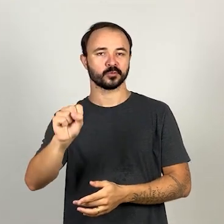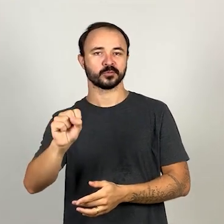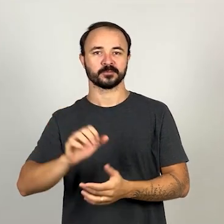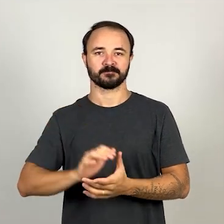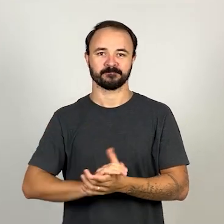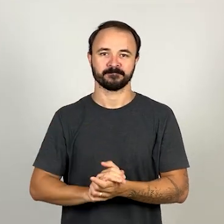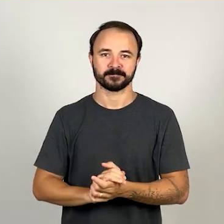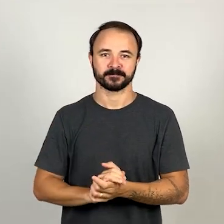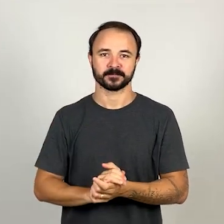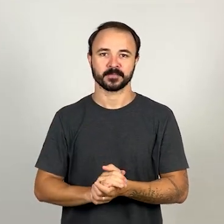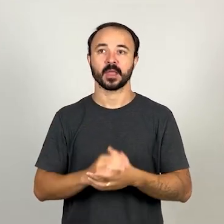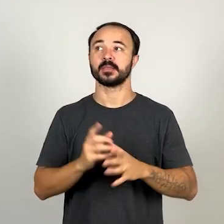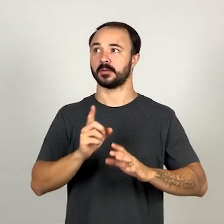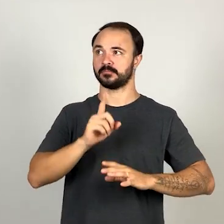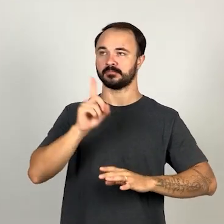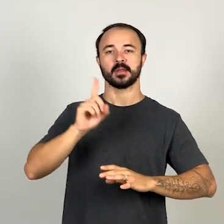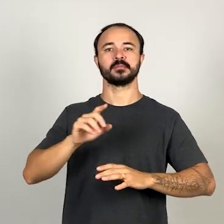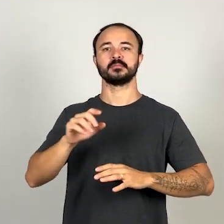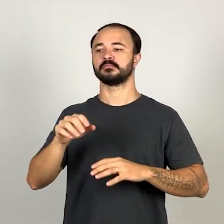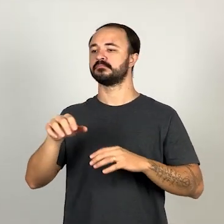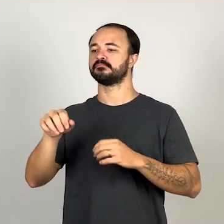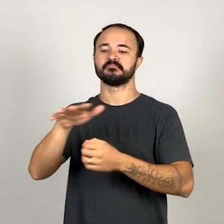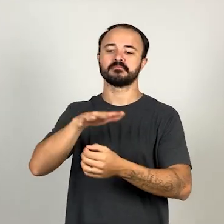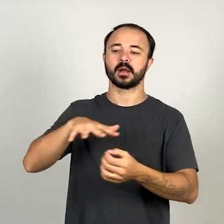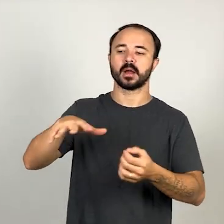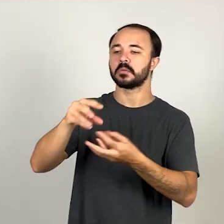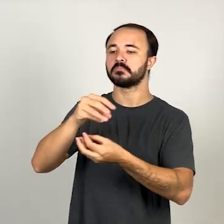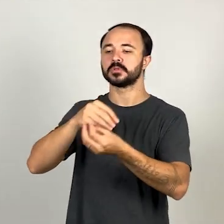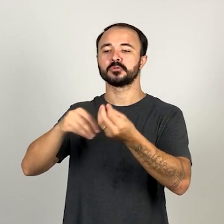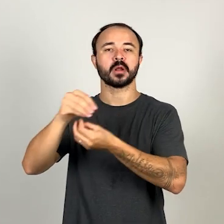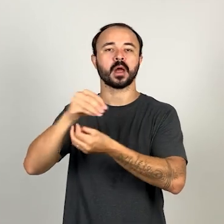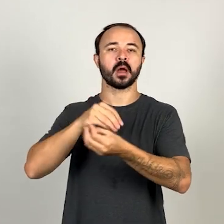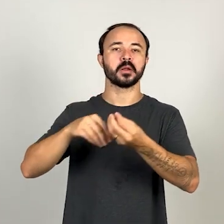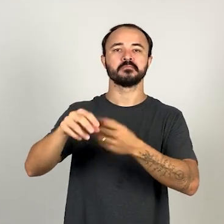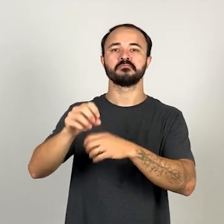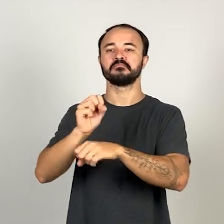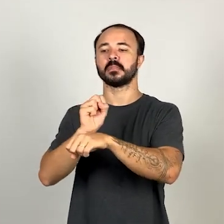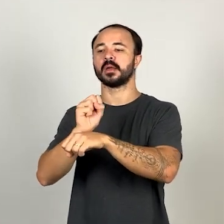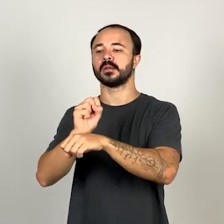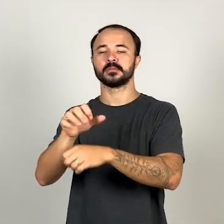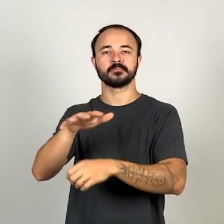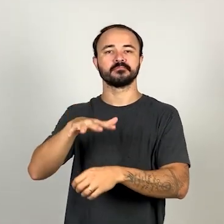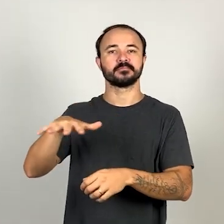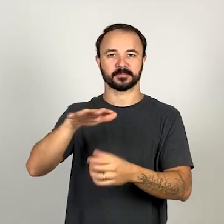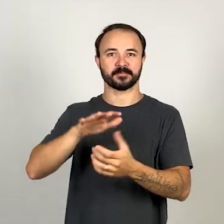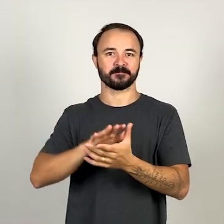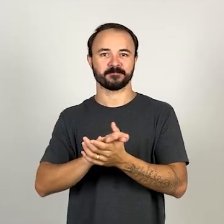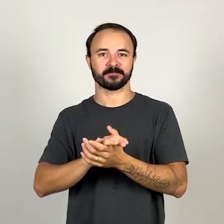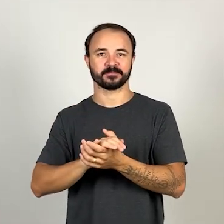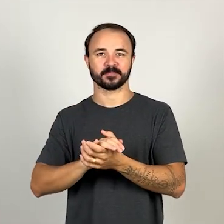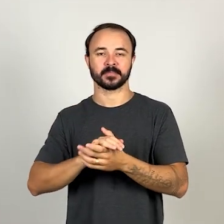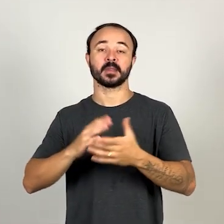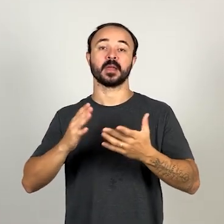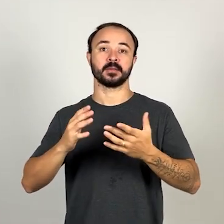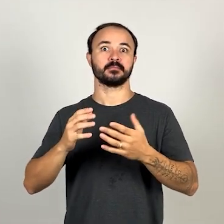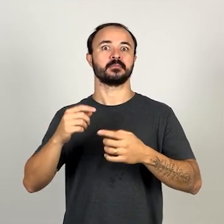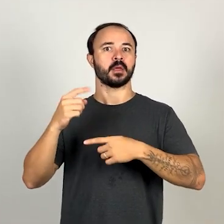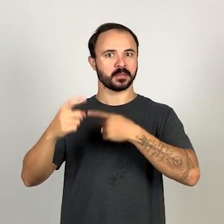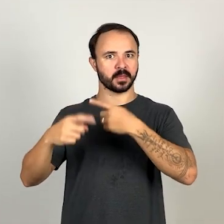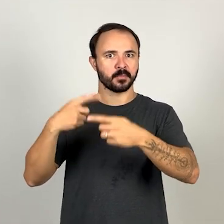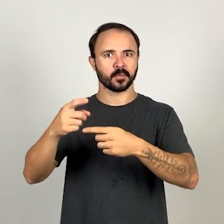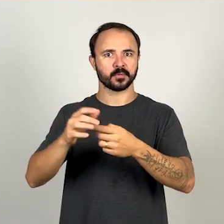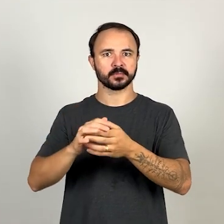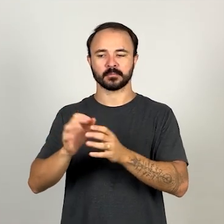esquerda, eles ficam ao redor de núcleos positivos dos metais e eles vão poder fazer com